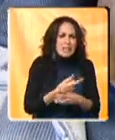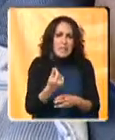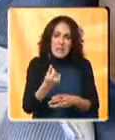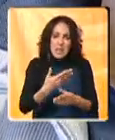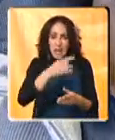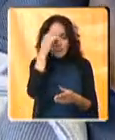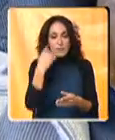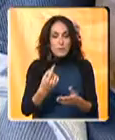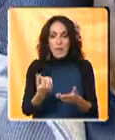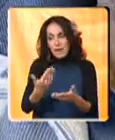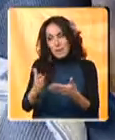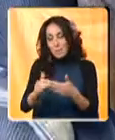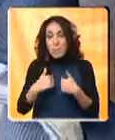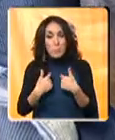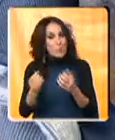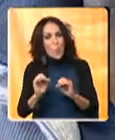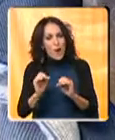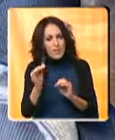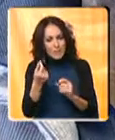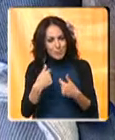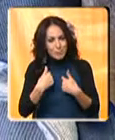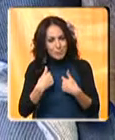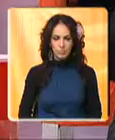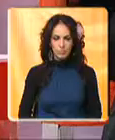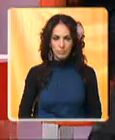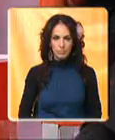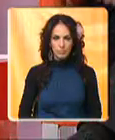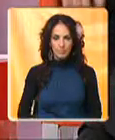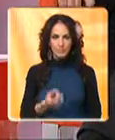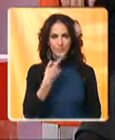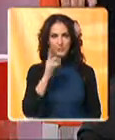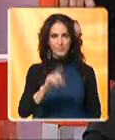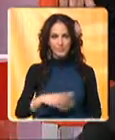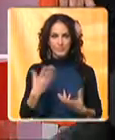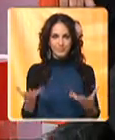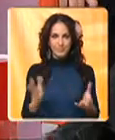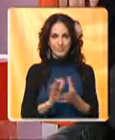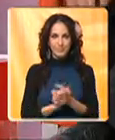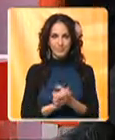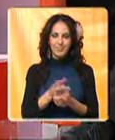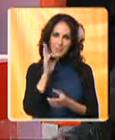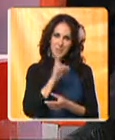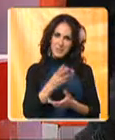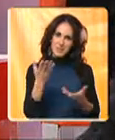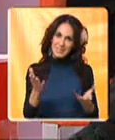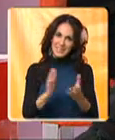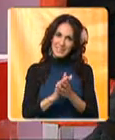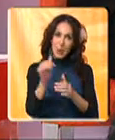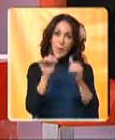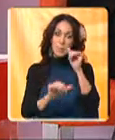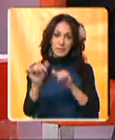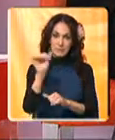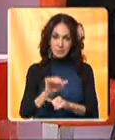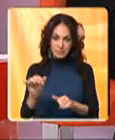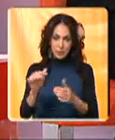muito difícil, nunca sobrava para mim. Nunca sobrava para mim. Estamos de volta. E estamos de volta para vermos então a cirurgia